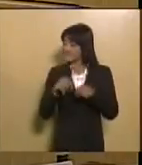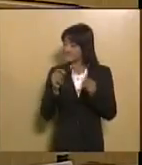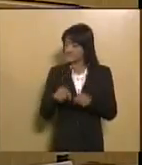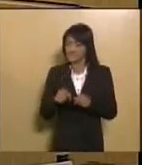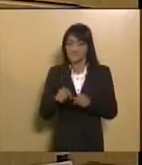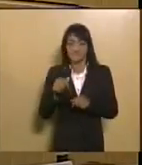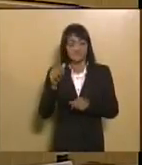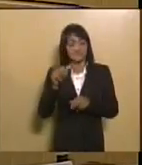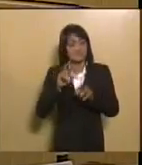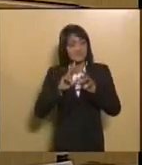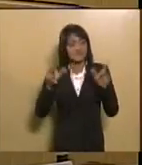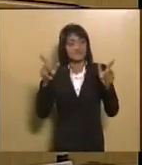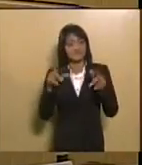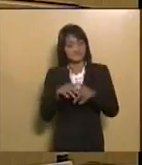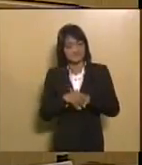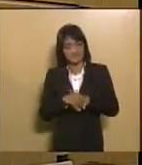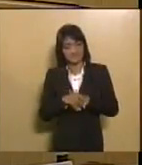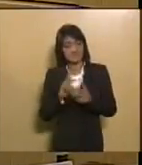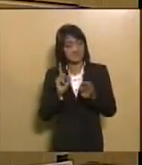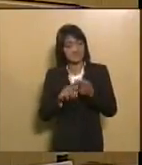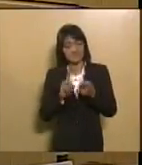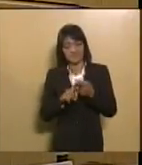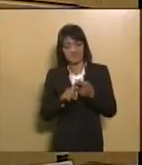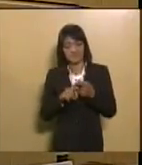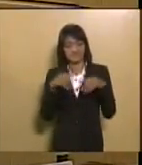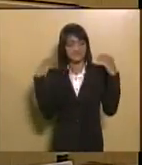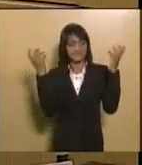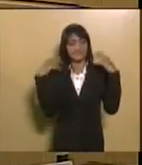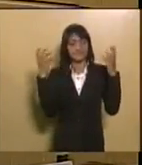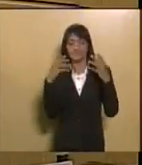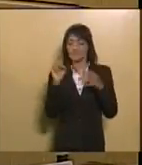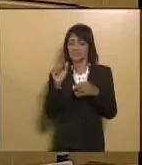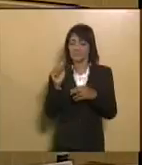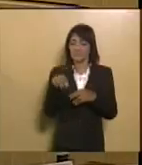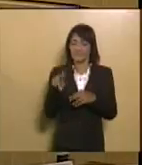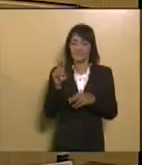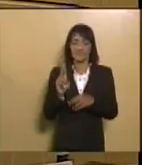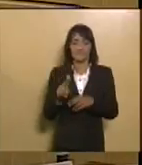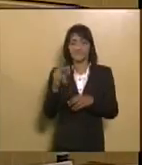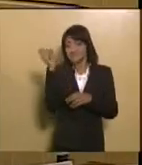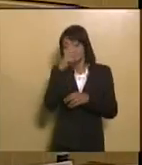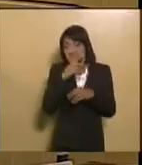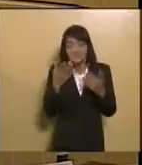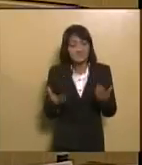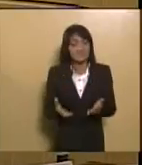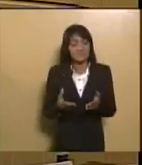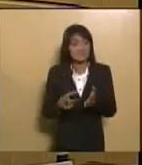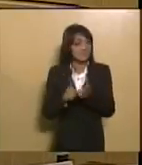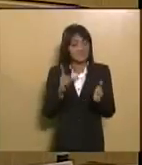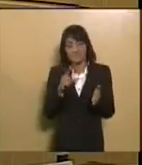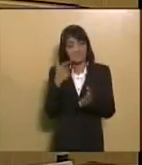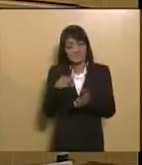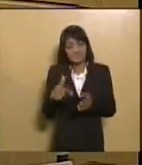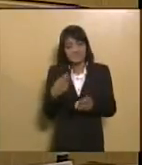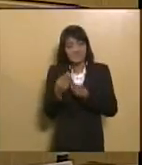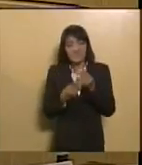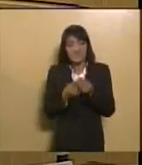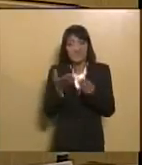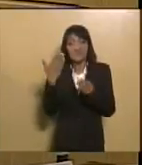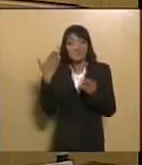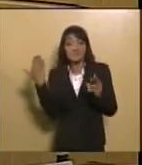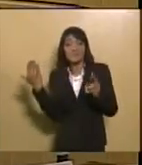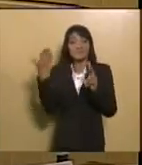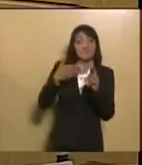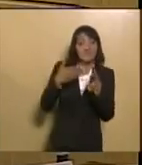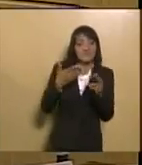de uma outra forma. Nós vimos também a questão do SAMU hoje passando por dificuldades, pastor Antônio. Nunca visto o SAMU, que já foi referência.